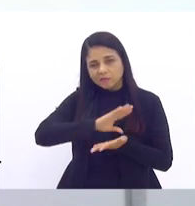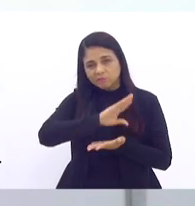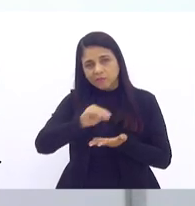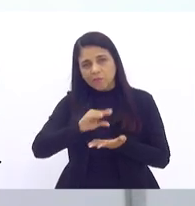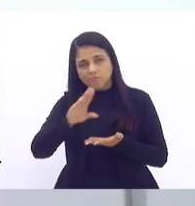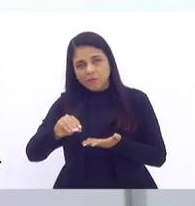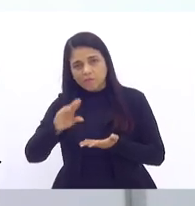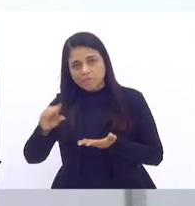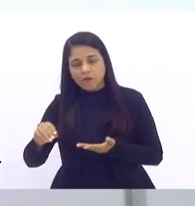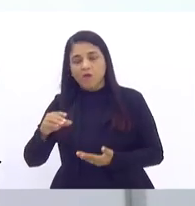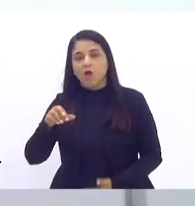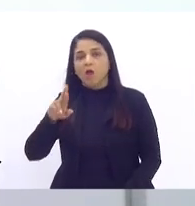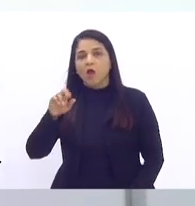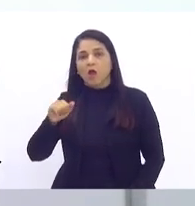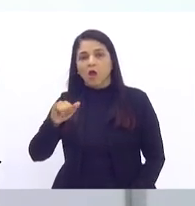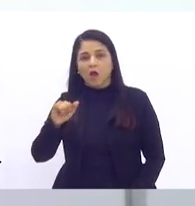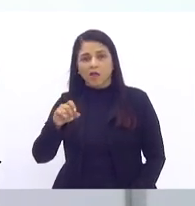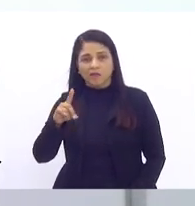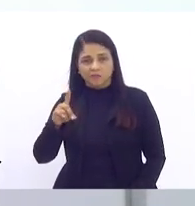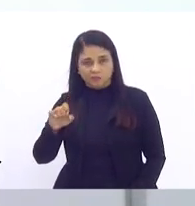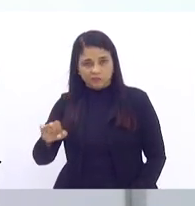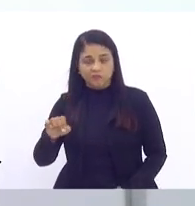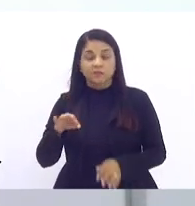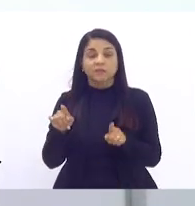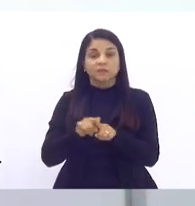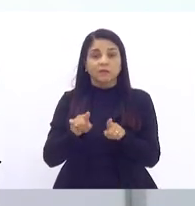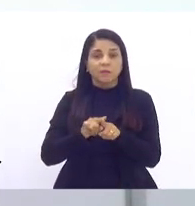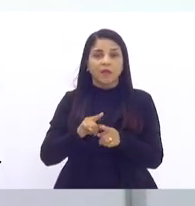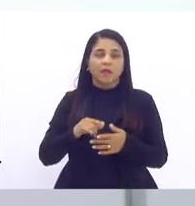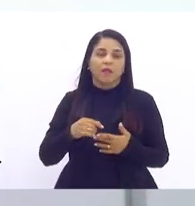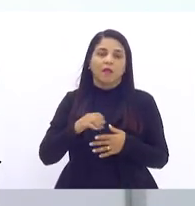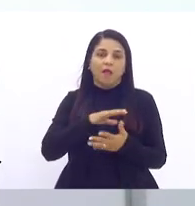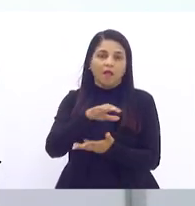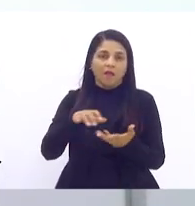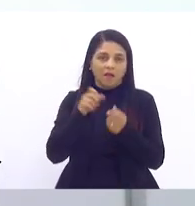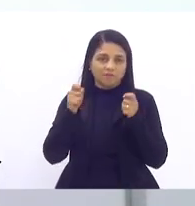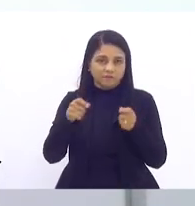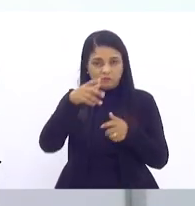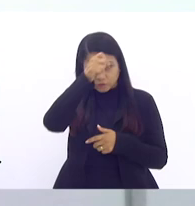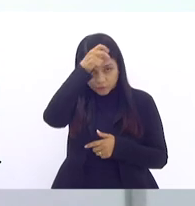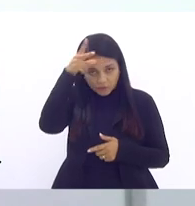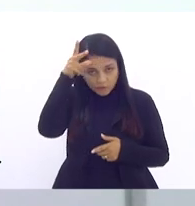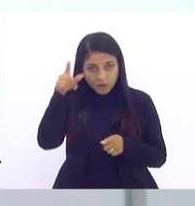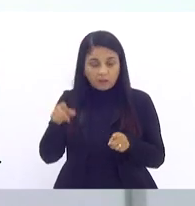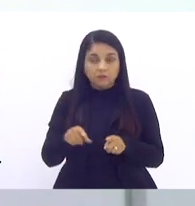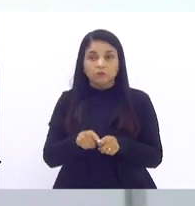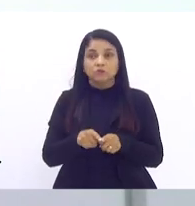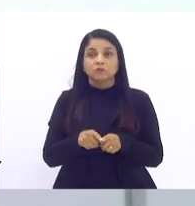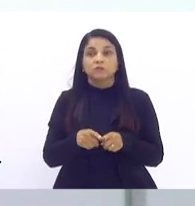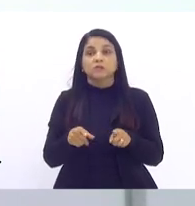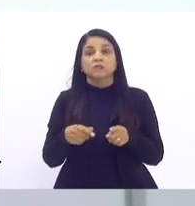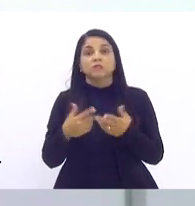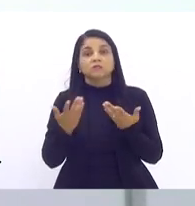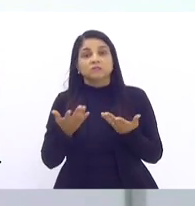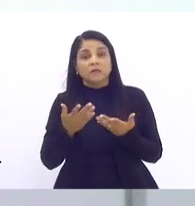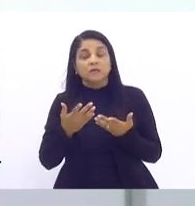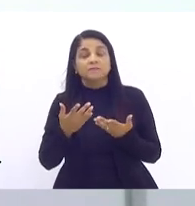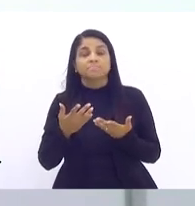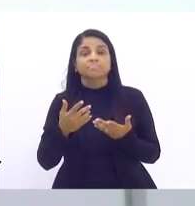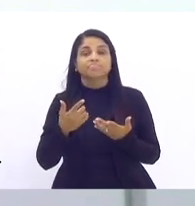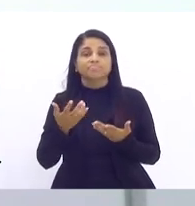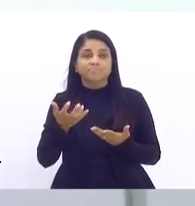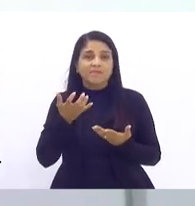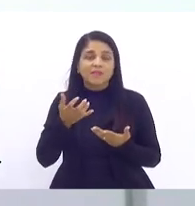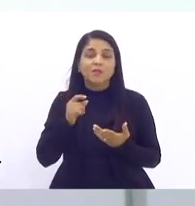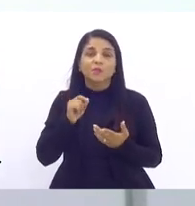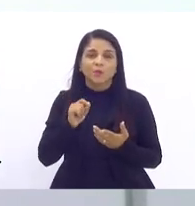dos prefeitos Brasil afora e eu falei que a gente está diante do ensaio da segunda da Redenção das pedaladas